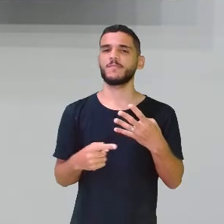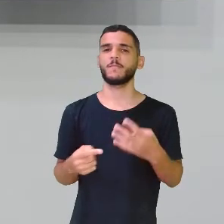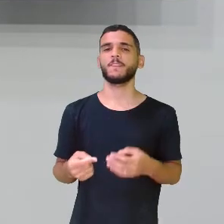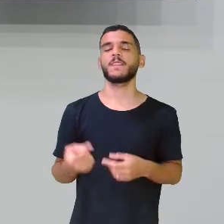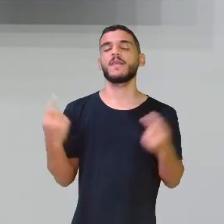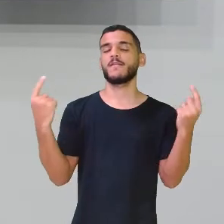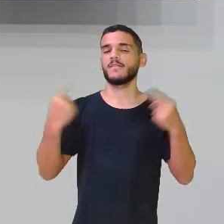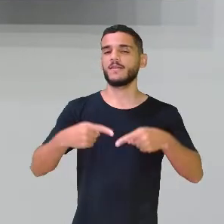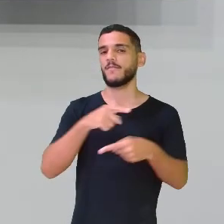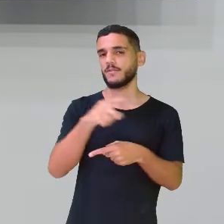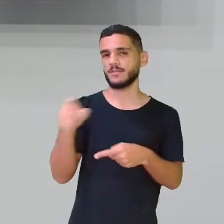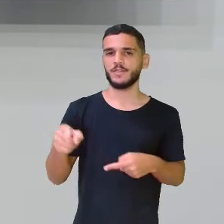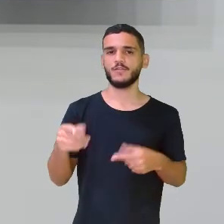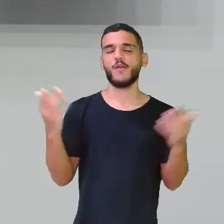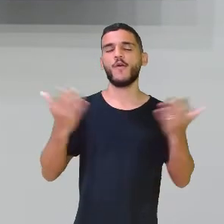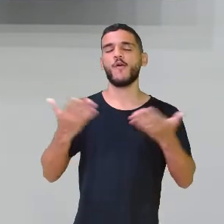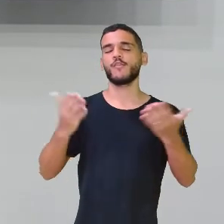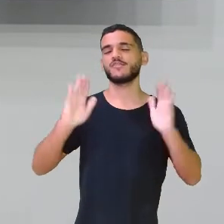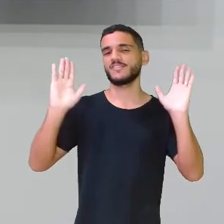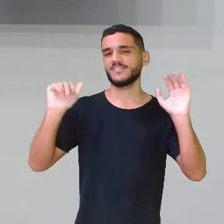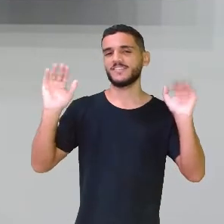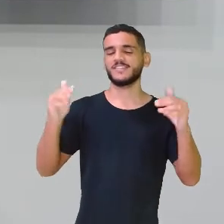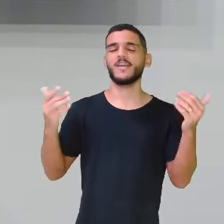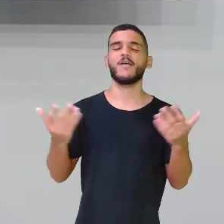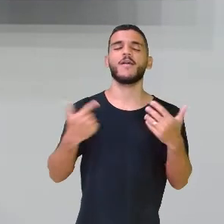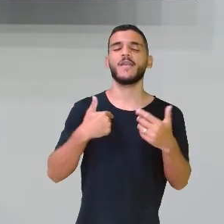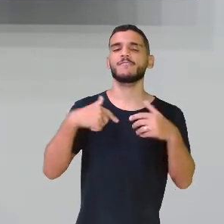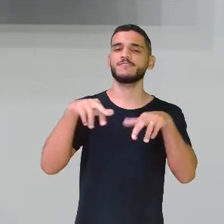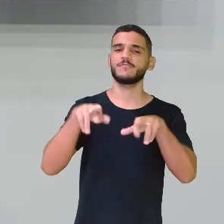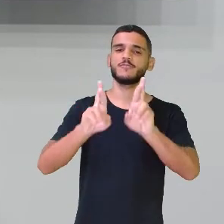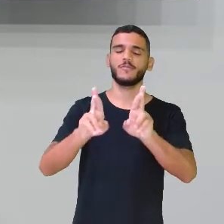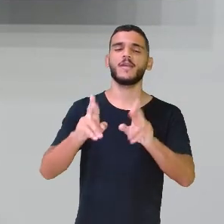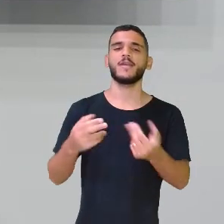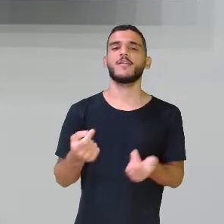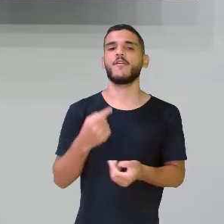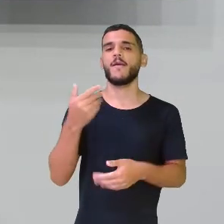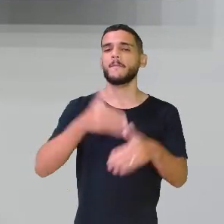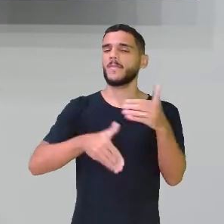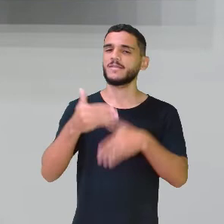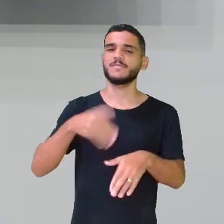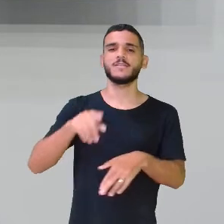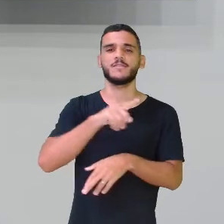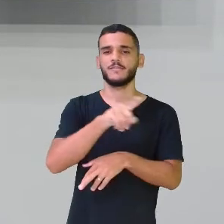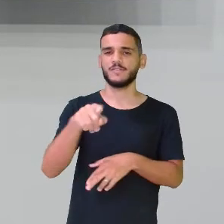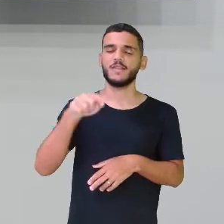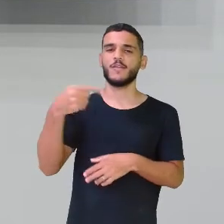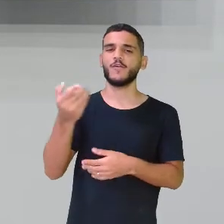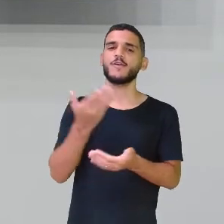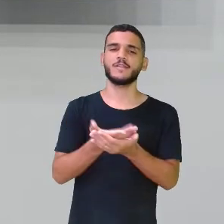nossa despedida por hoje, mas eu espero contar com a tua participação nas